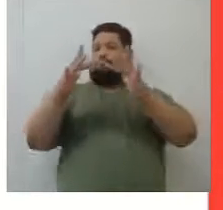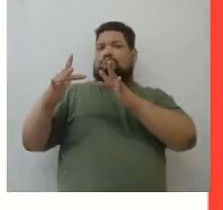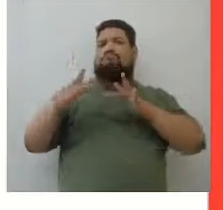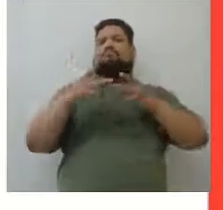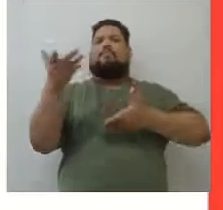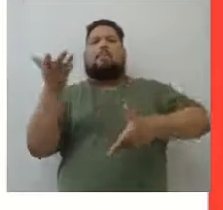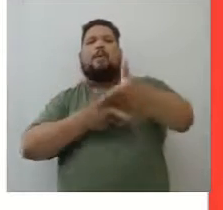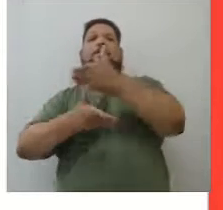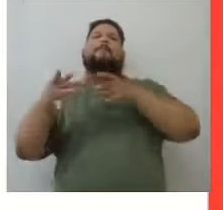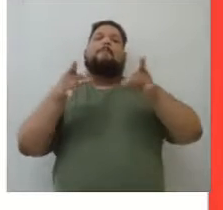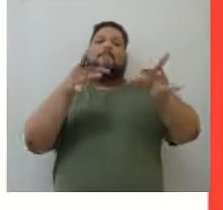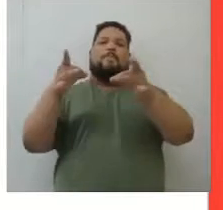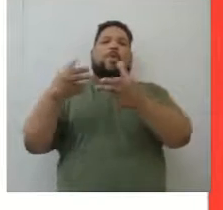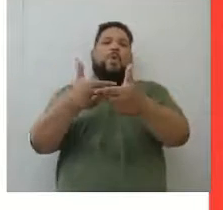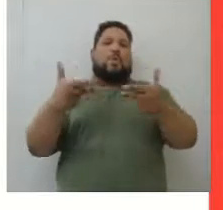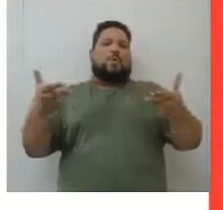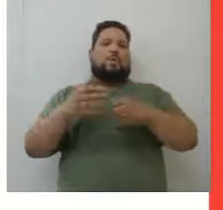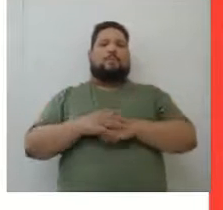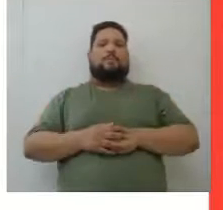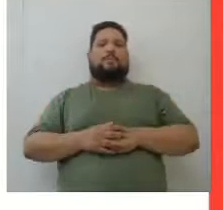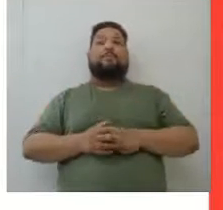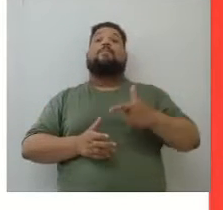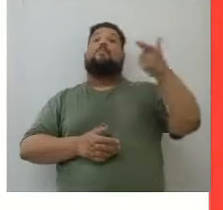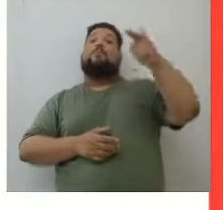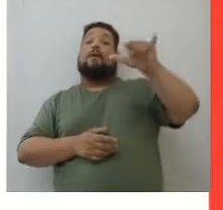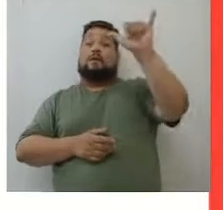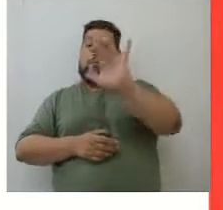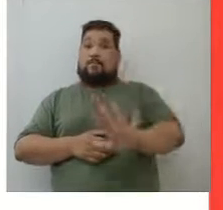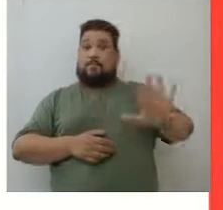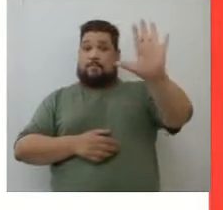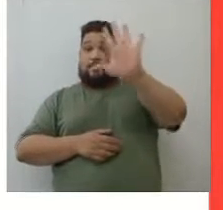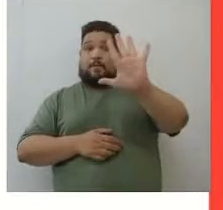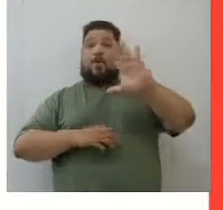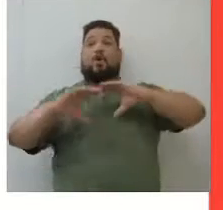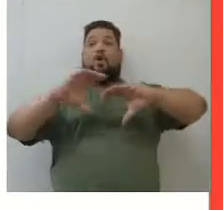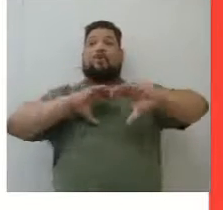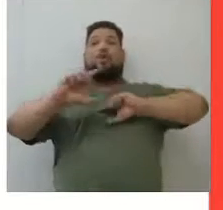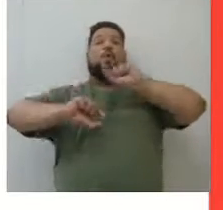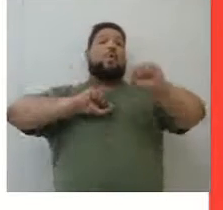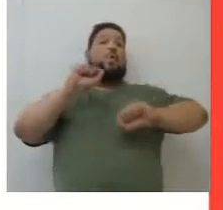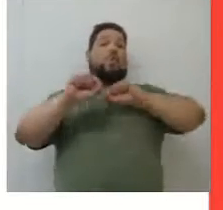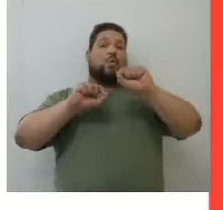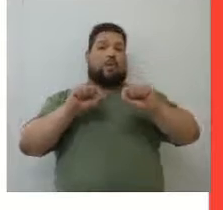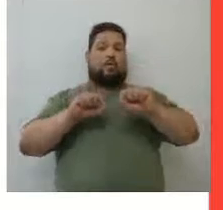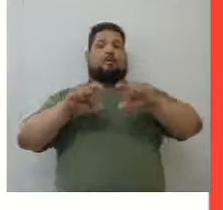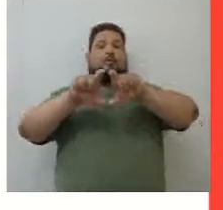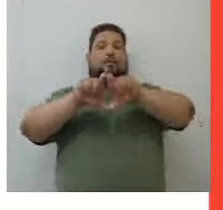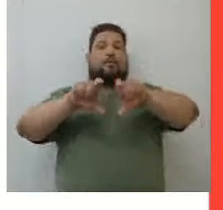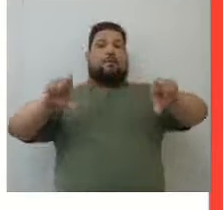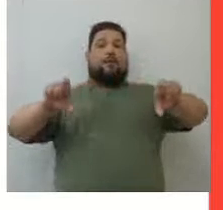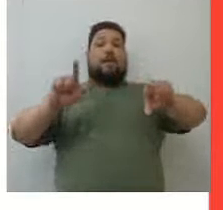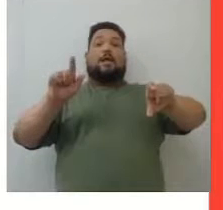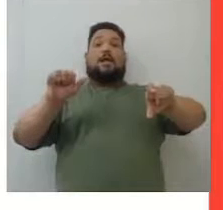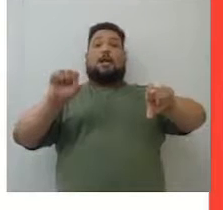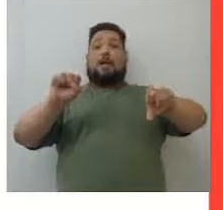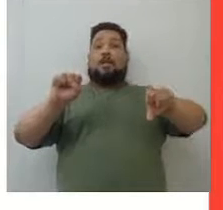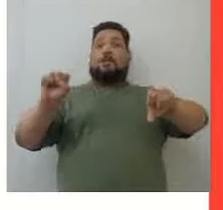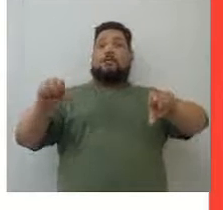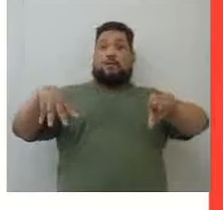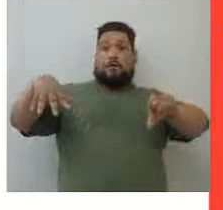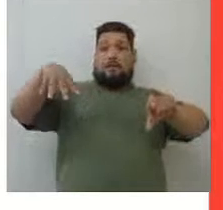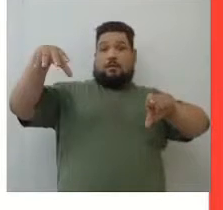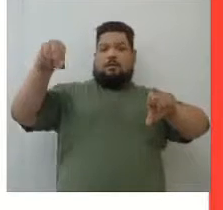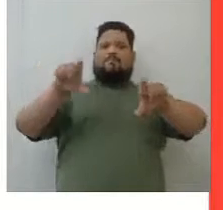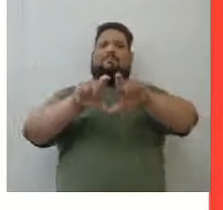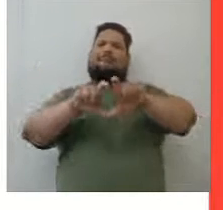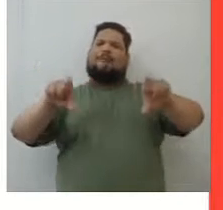trocando mercadorias. Um outro meio de comunicação também que a gente vai observar são os gasodutos, né? Professor, o que é um